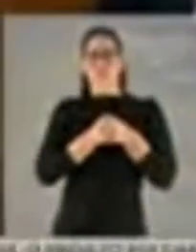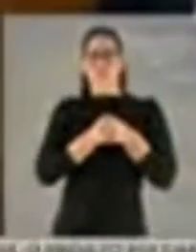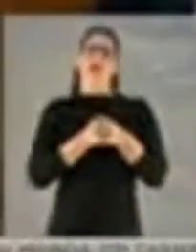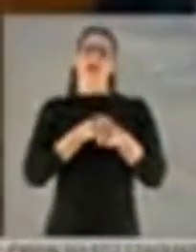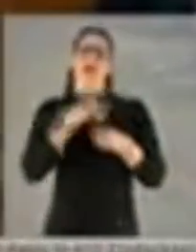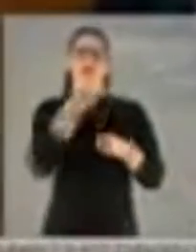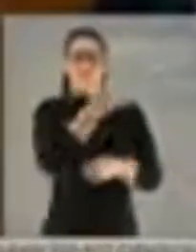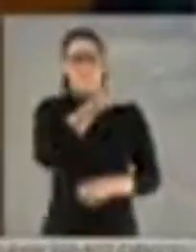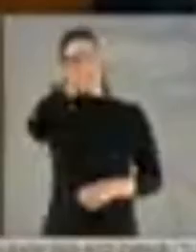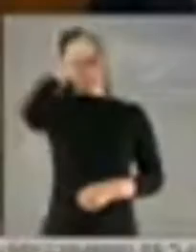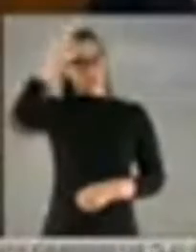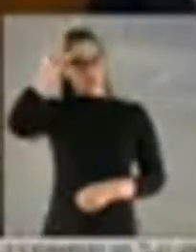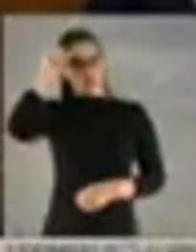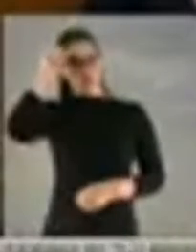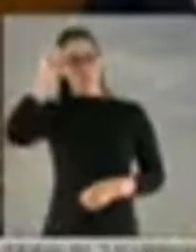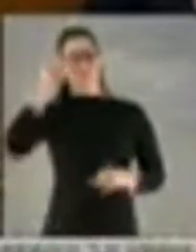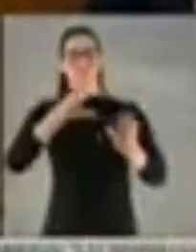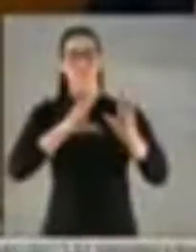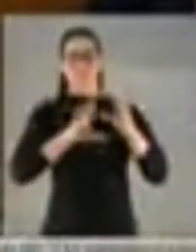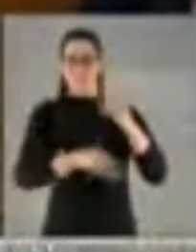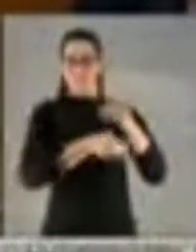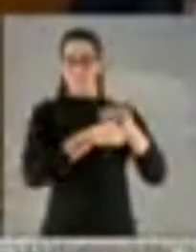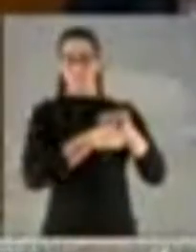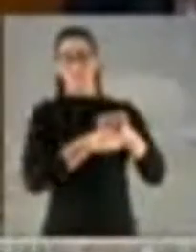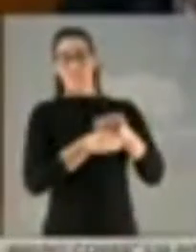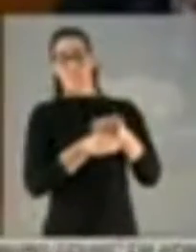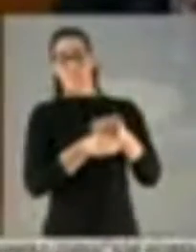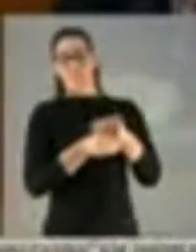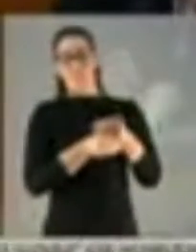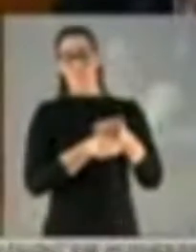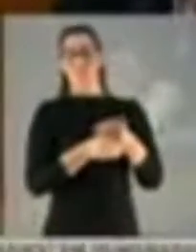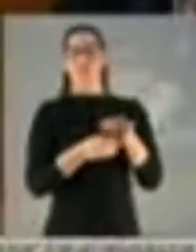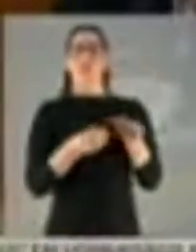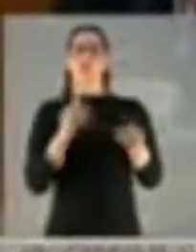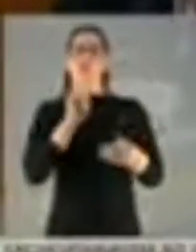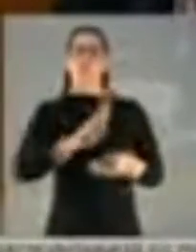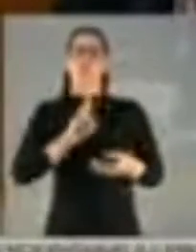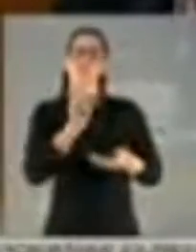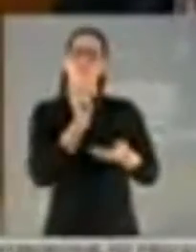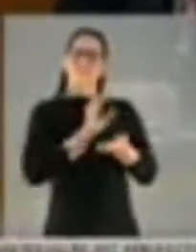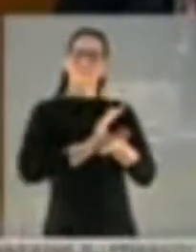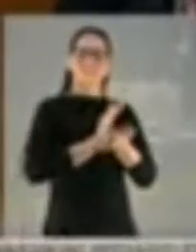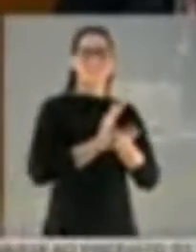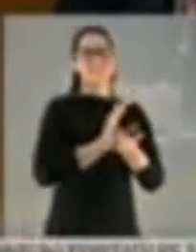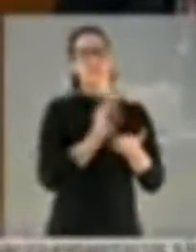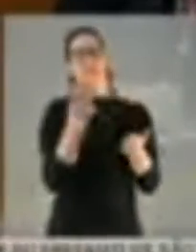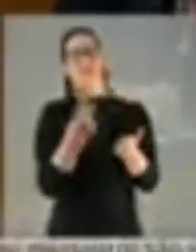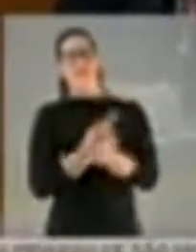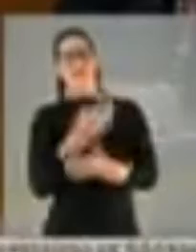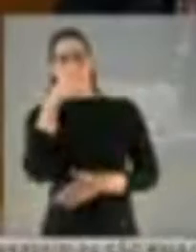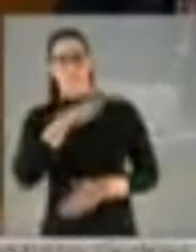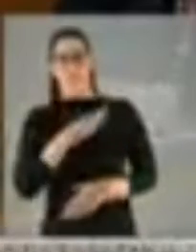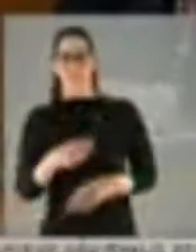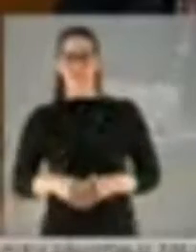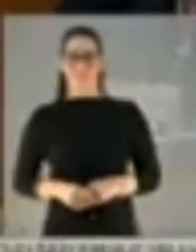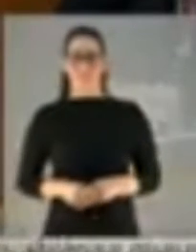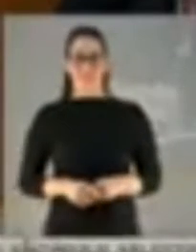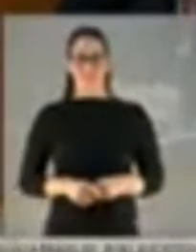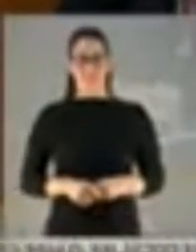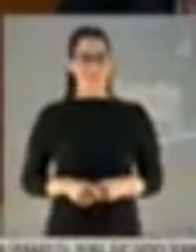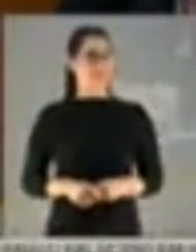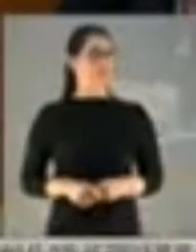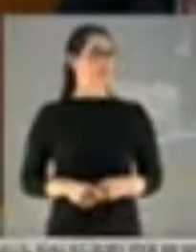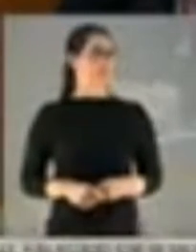no seu anexo, a apuração de eventual mau emprego de verbas federais em estados e municípios. Não é possível que só